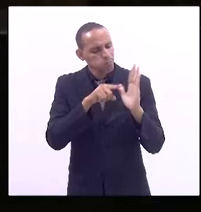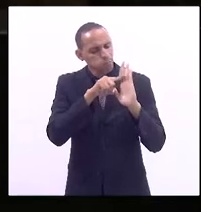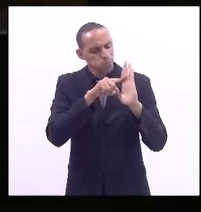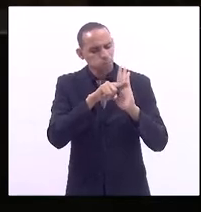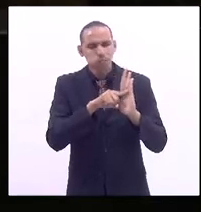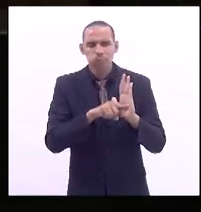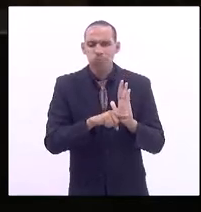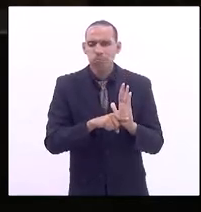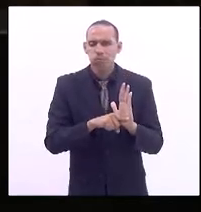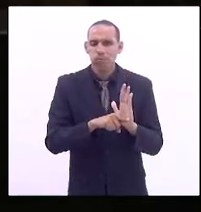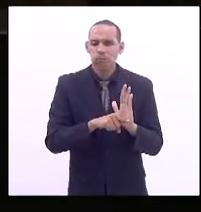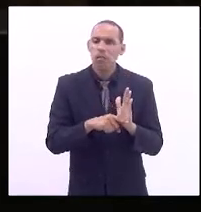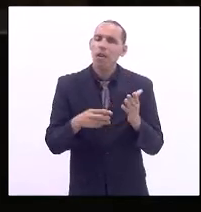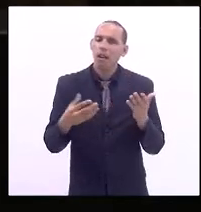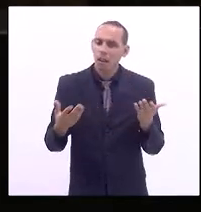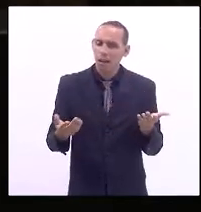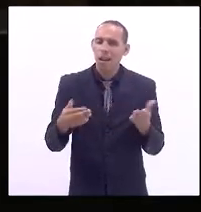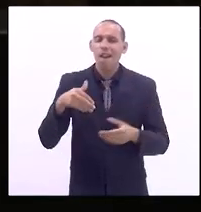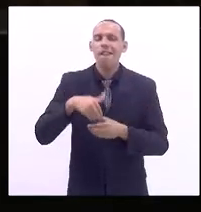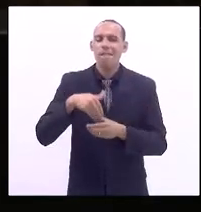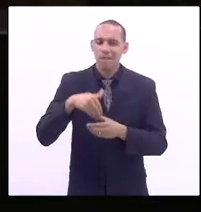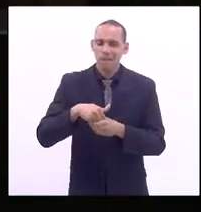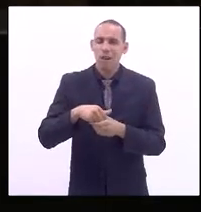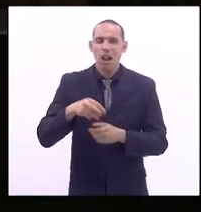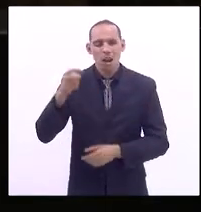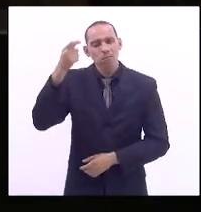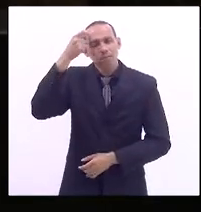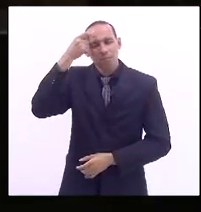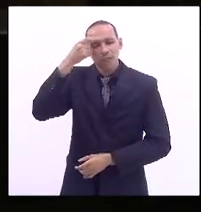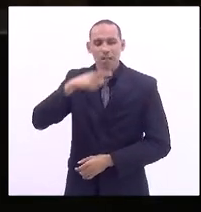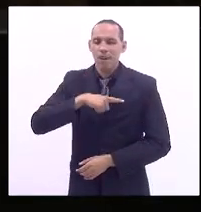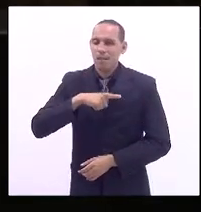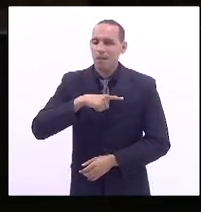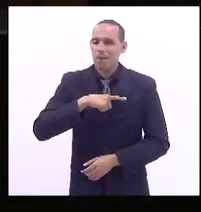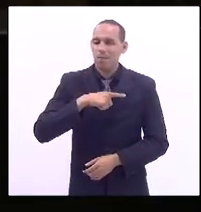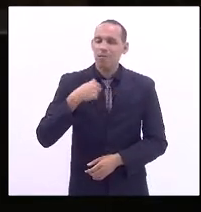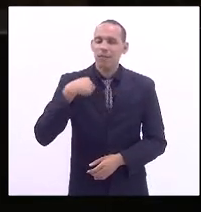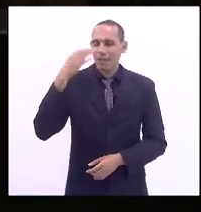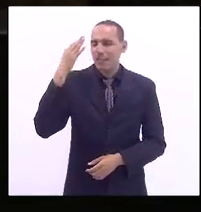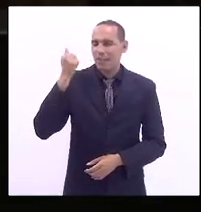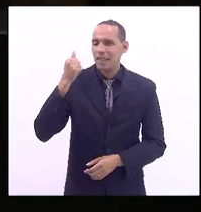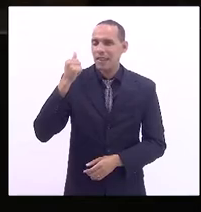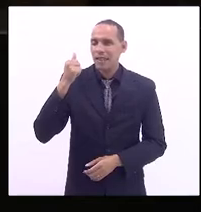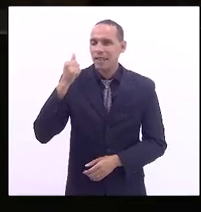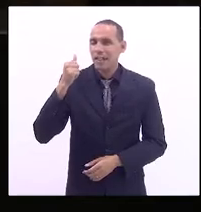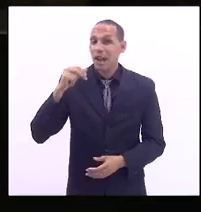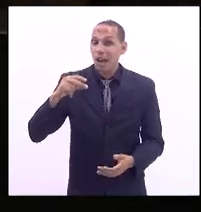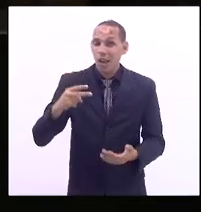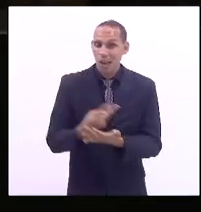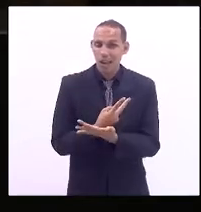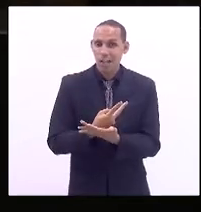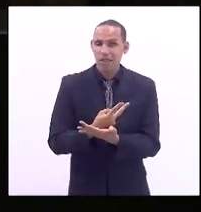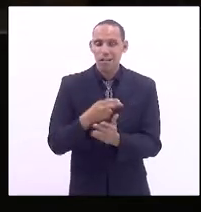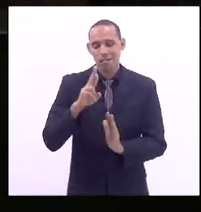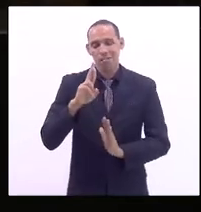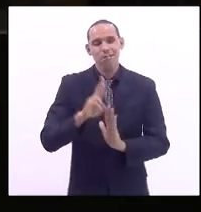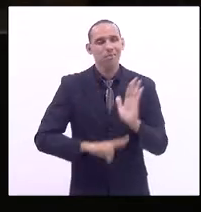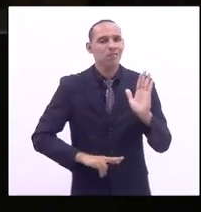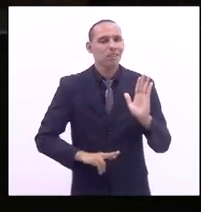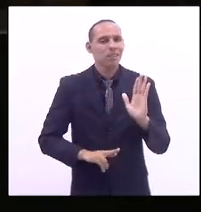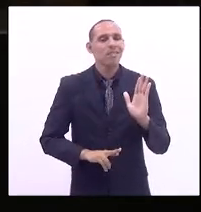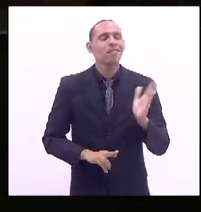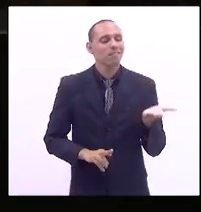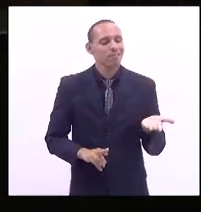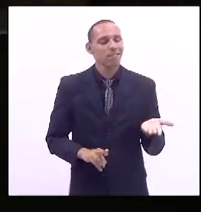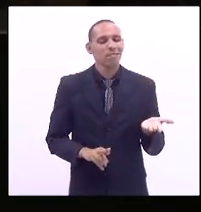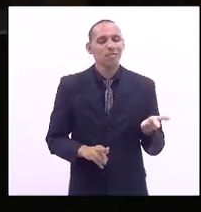então liga de novo aquele seu voto compõe certo que eu sei que nem estou acontecendo por resultados